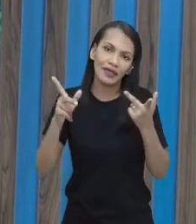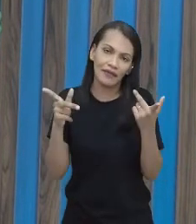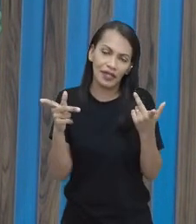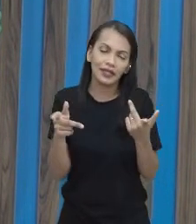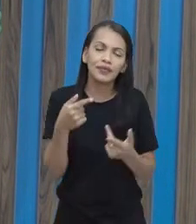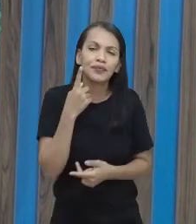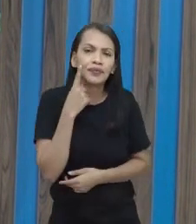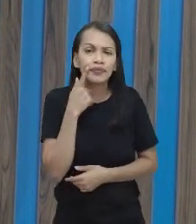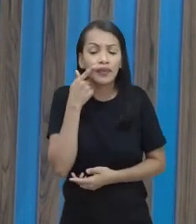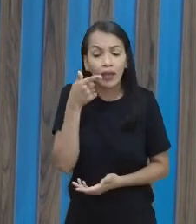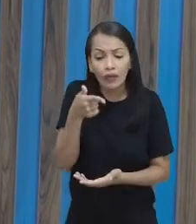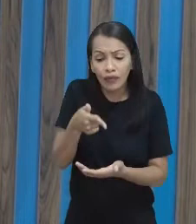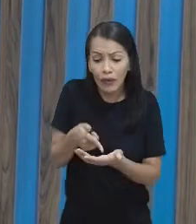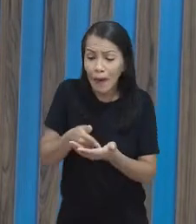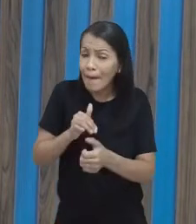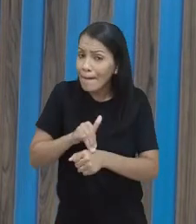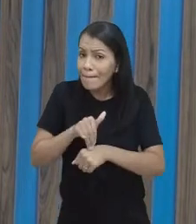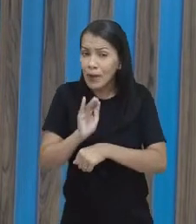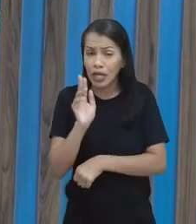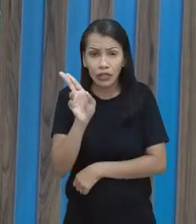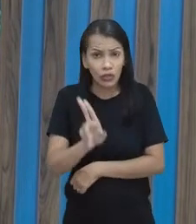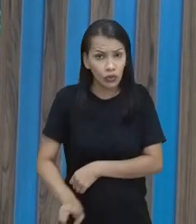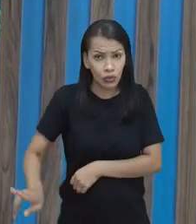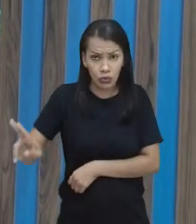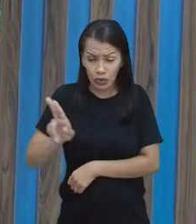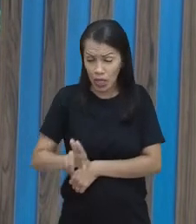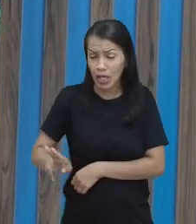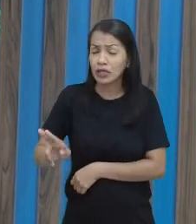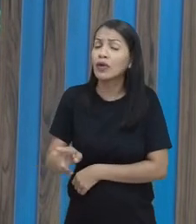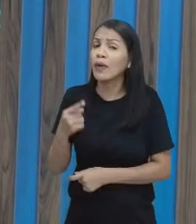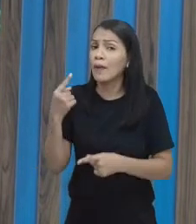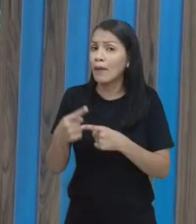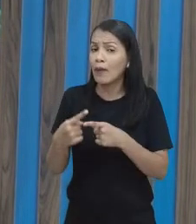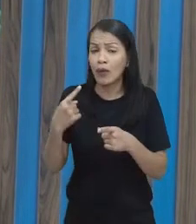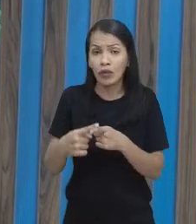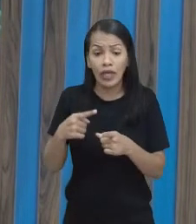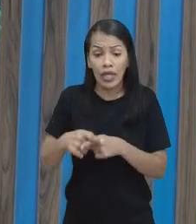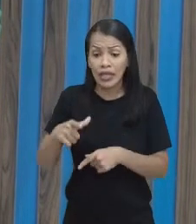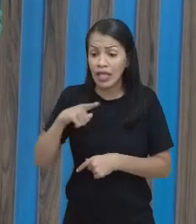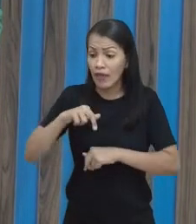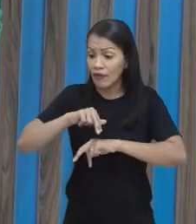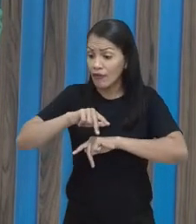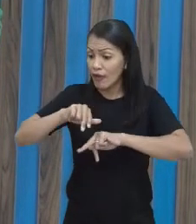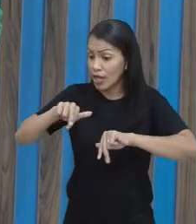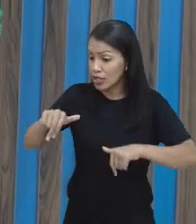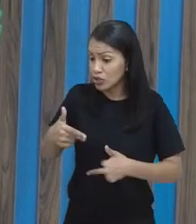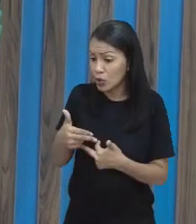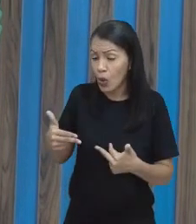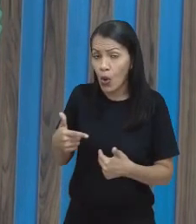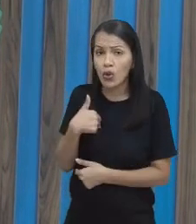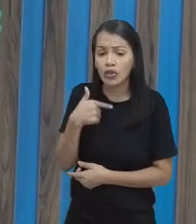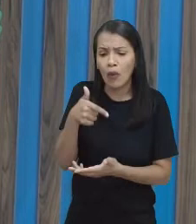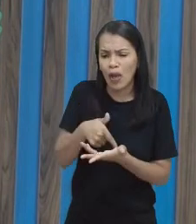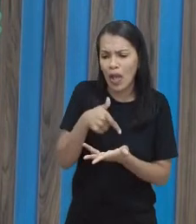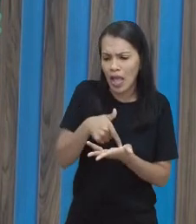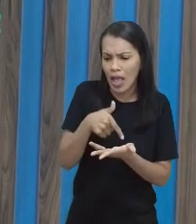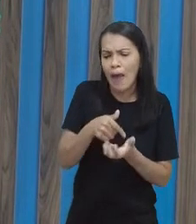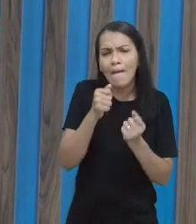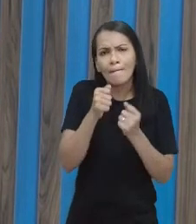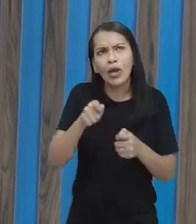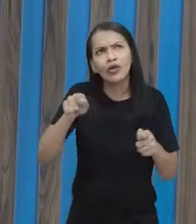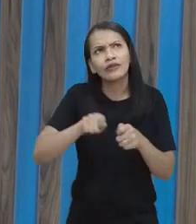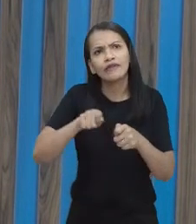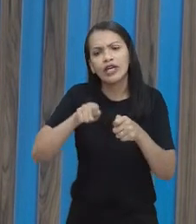deve ser o recurso mais utilizado, não é, professora Isabel? Porque são muitas as aplicações do petróleo, né? São muitas